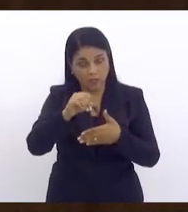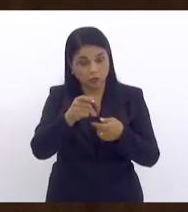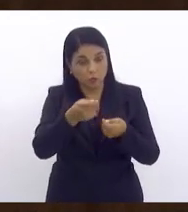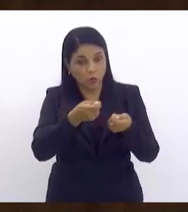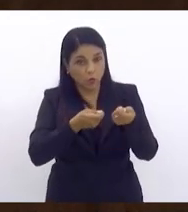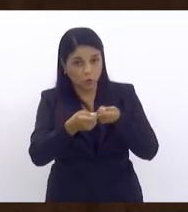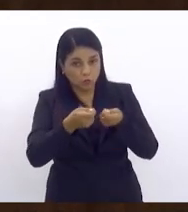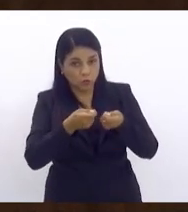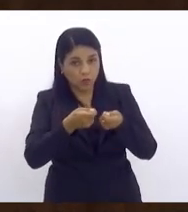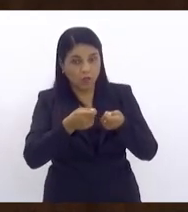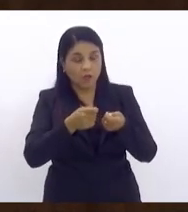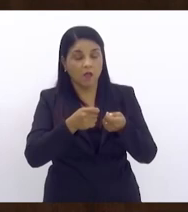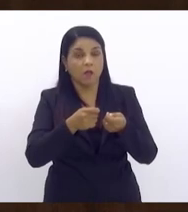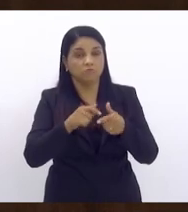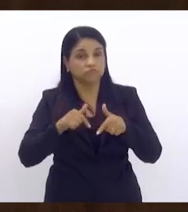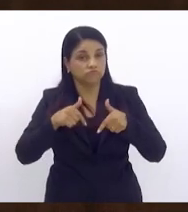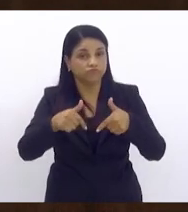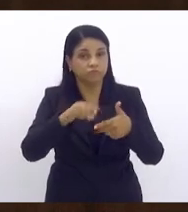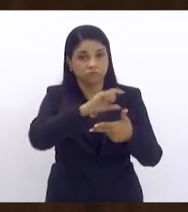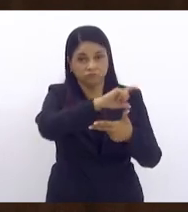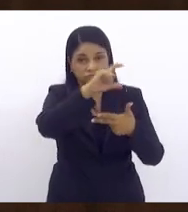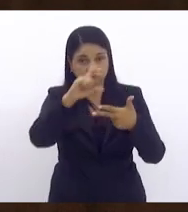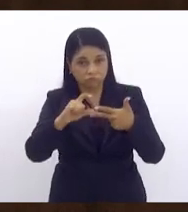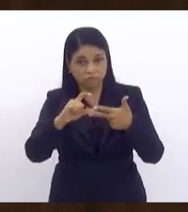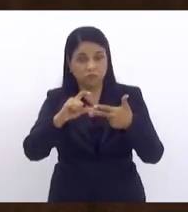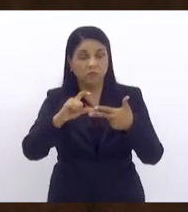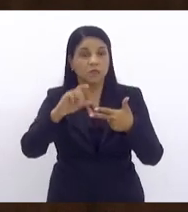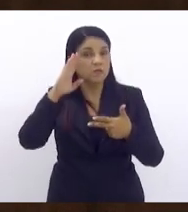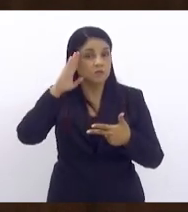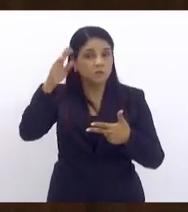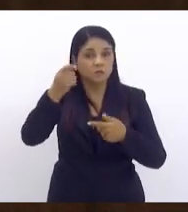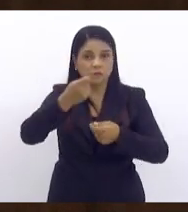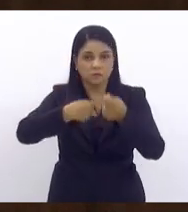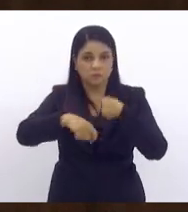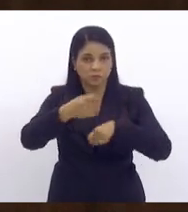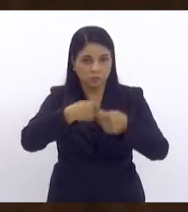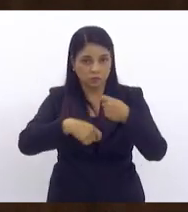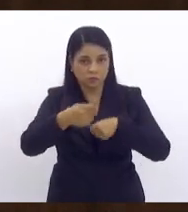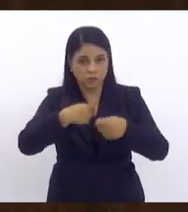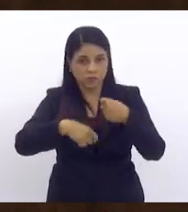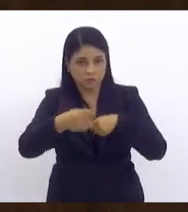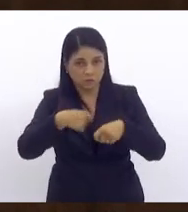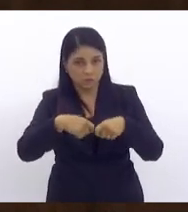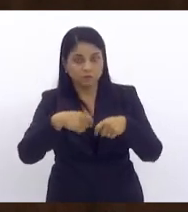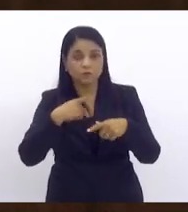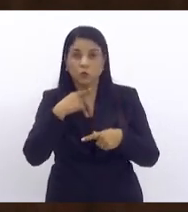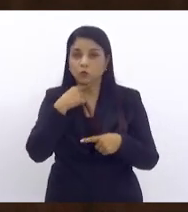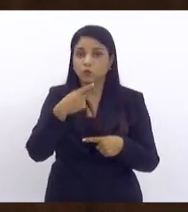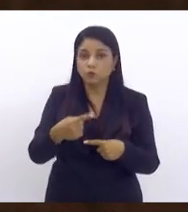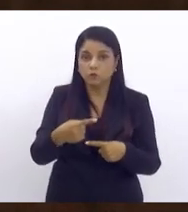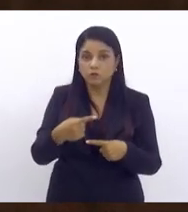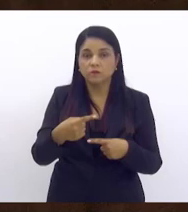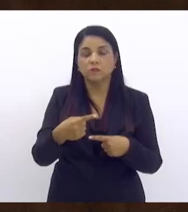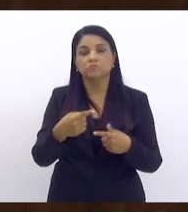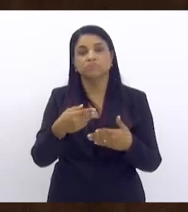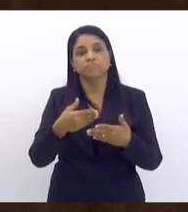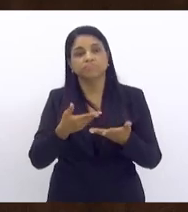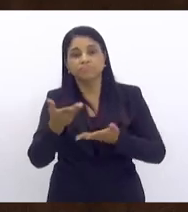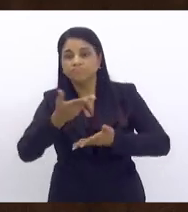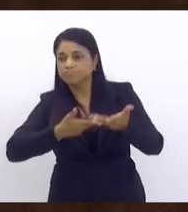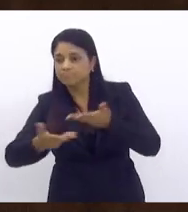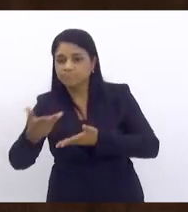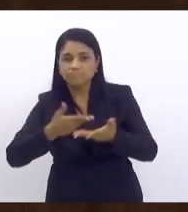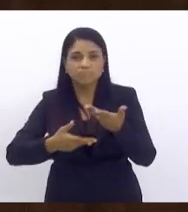atos do Poder Executivo, inclusive os da administração indireta. Então, trago aqui essa dúvida, repartindo com os colegas, para